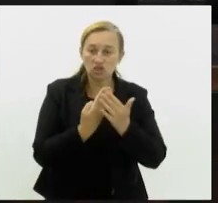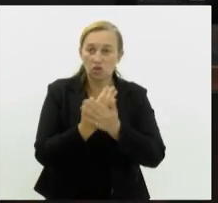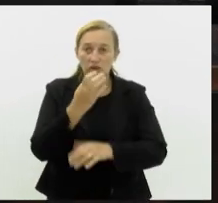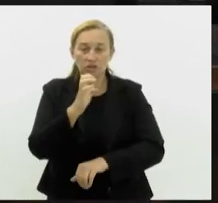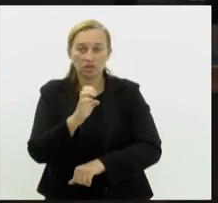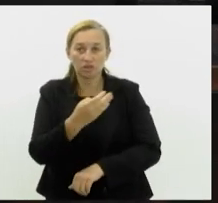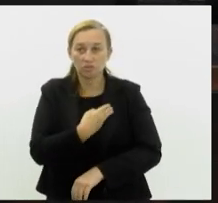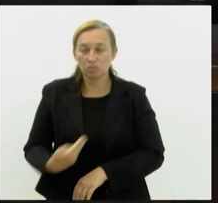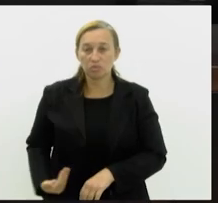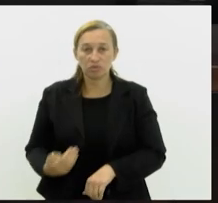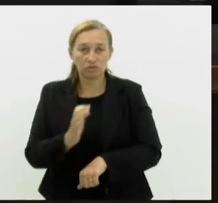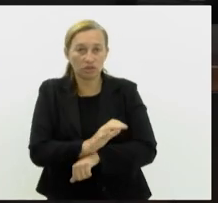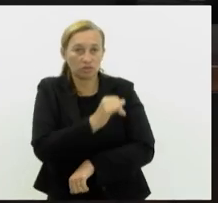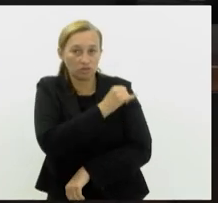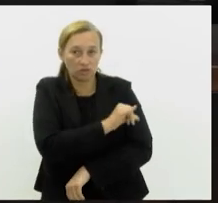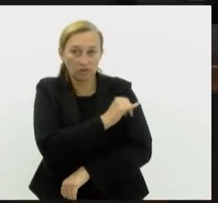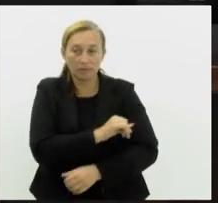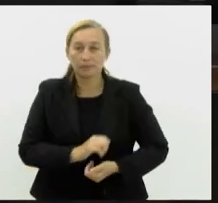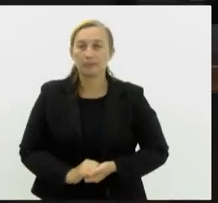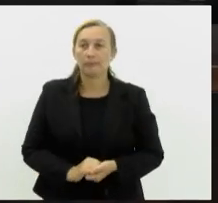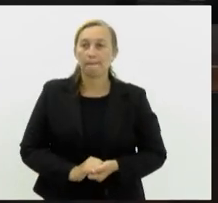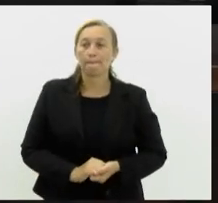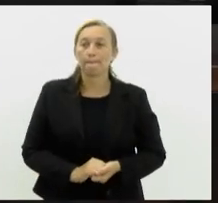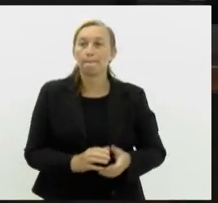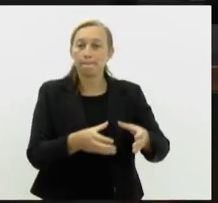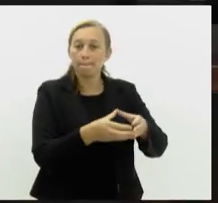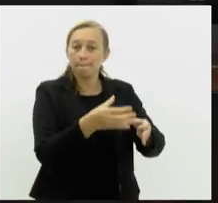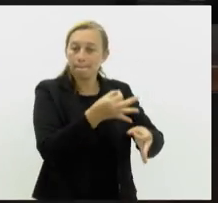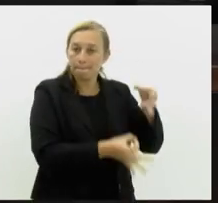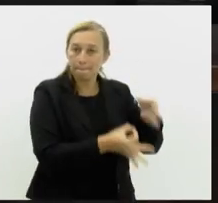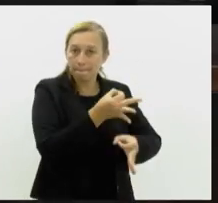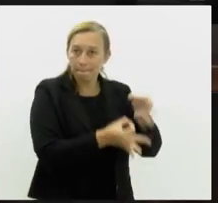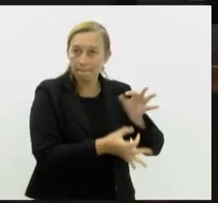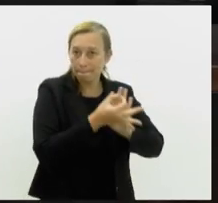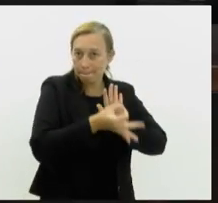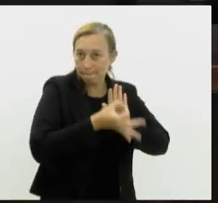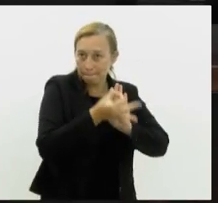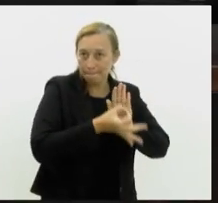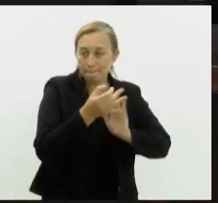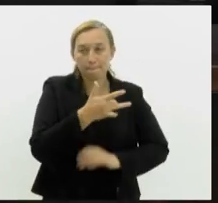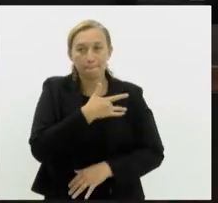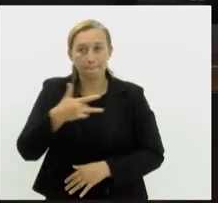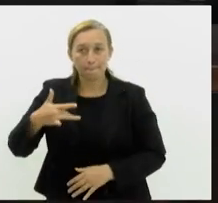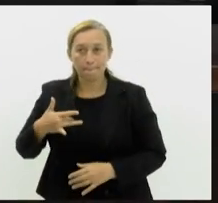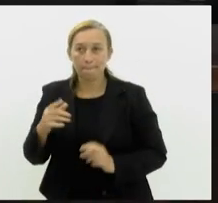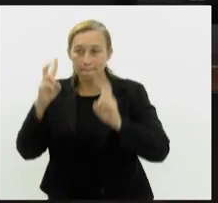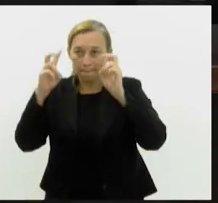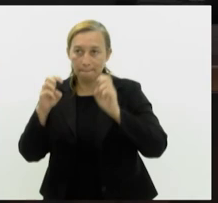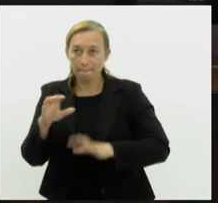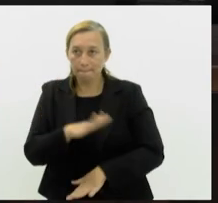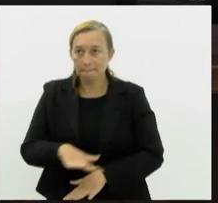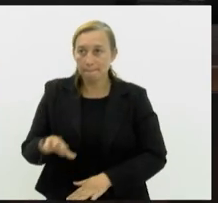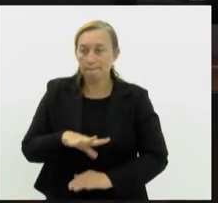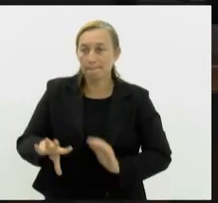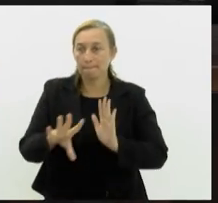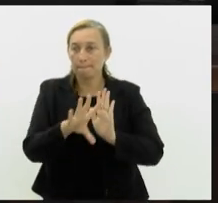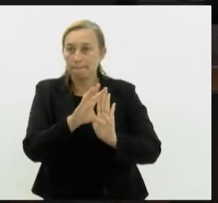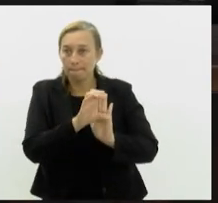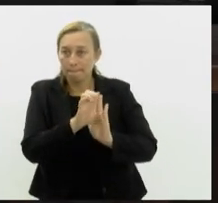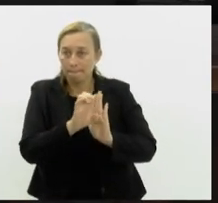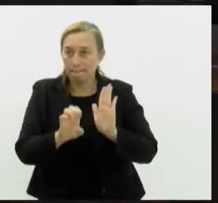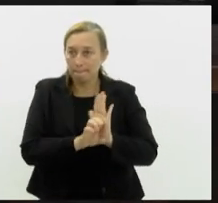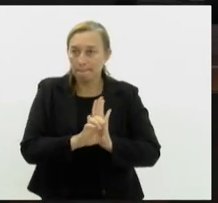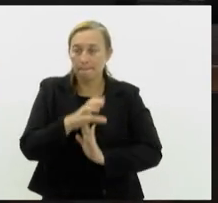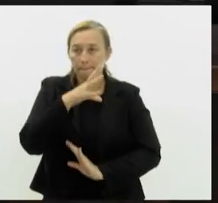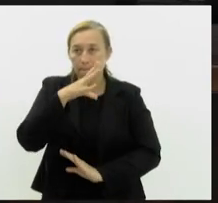Estado do Rio de Janeiro. Pendente de pareceres das comissões de Constituição e Justiça, Saúde e Assuntos da Criança, Adolescente e Idoso,